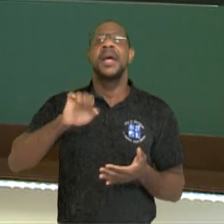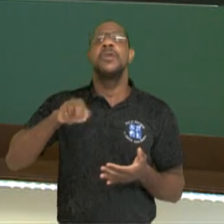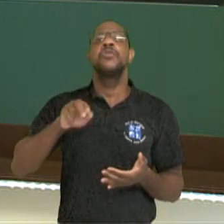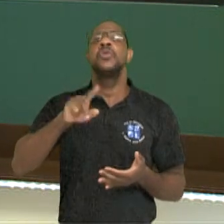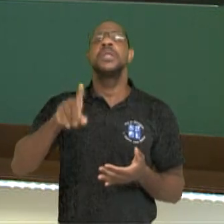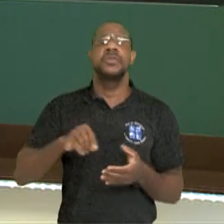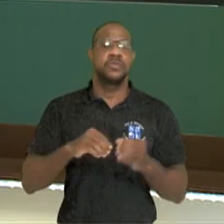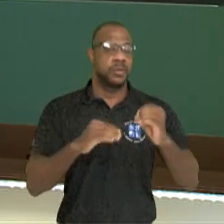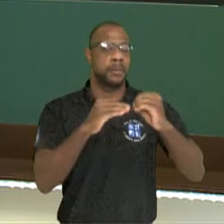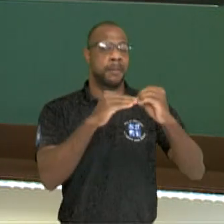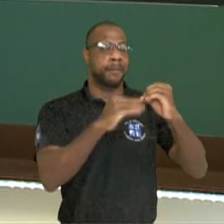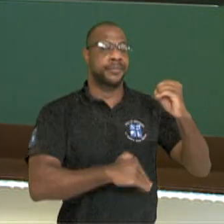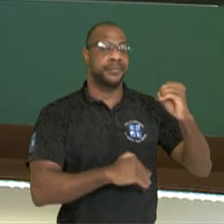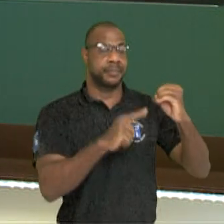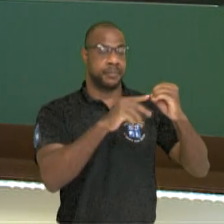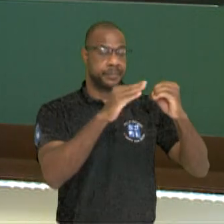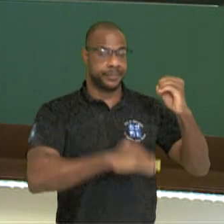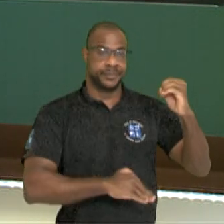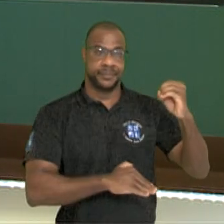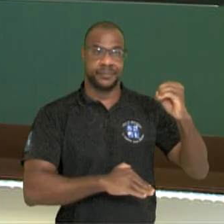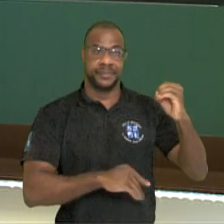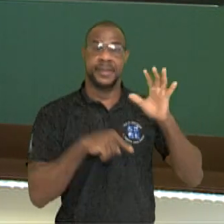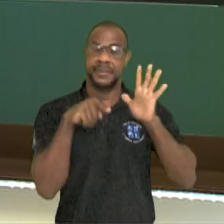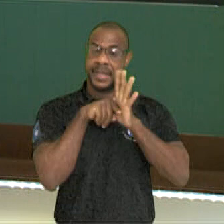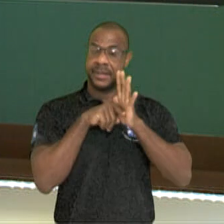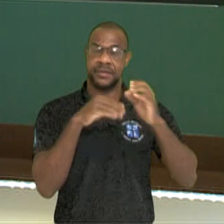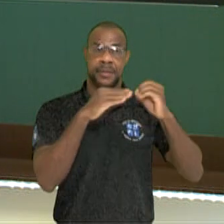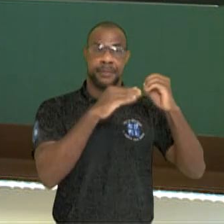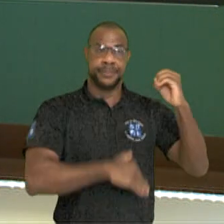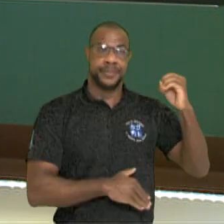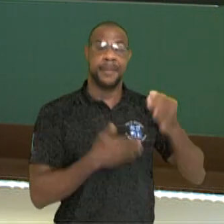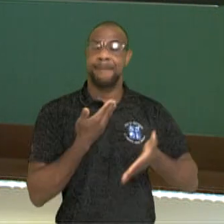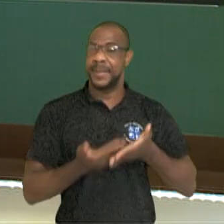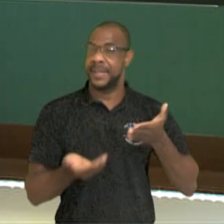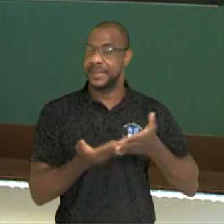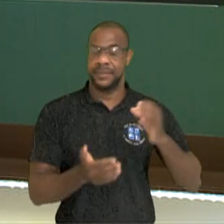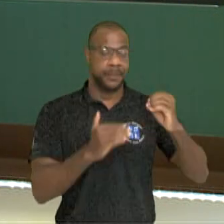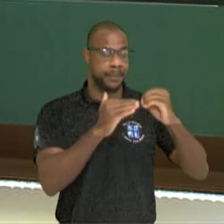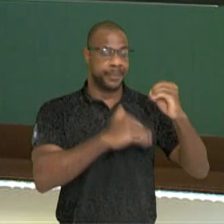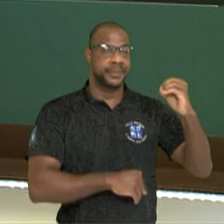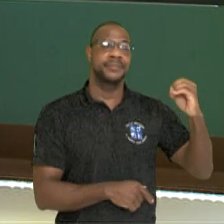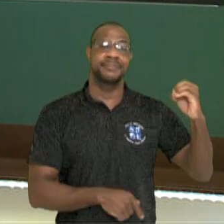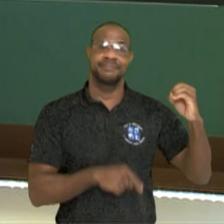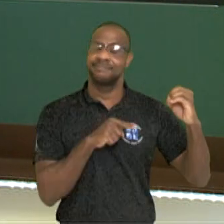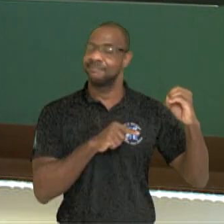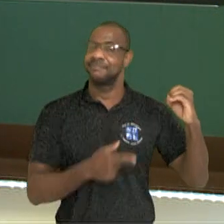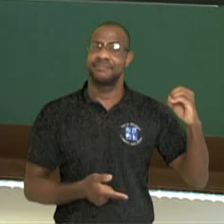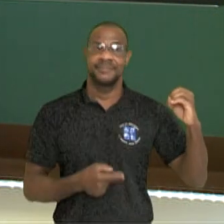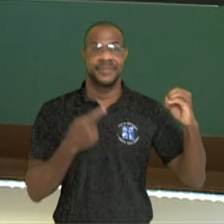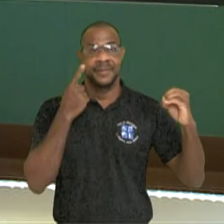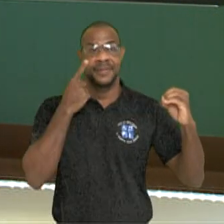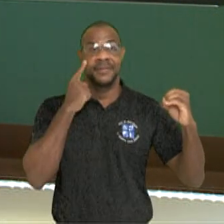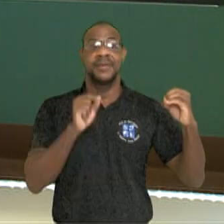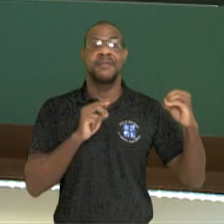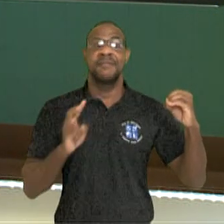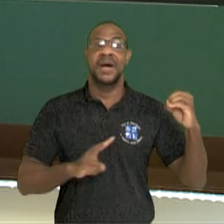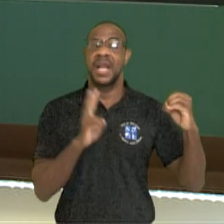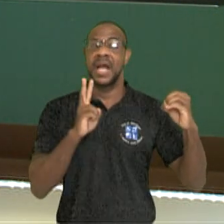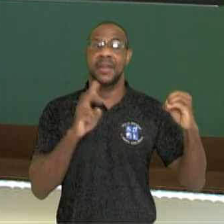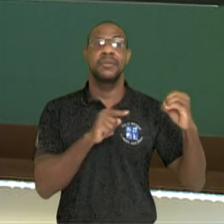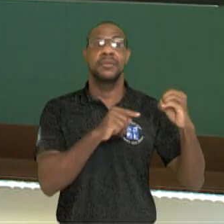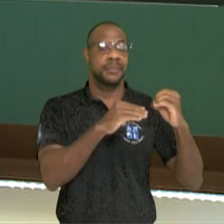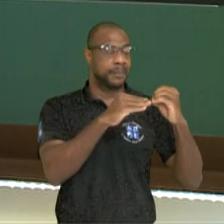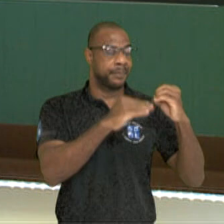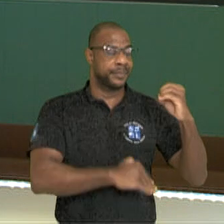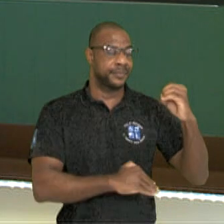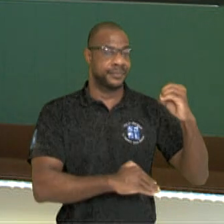valores negativos. Então, eu vou olhar aqui o meu eixo que tem valor e vou analisar apenas os valores que estão